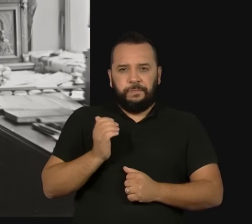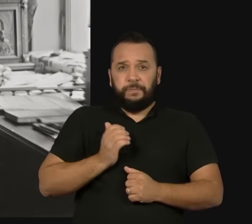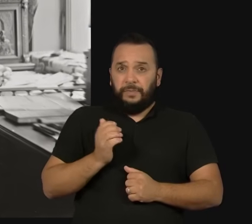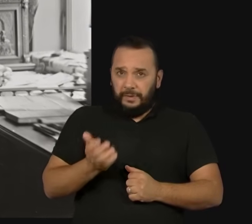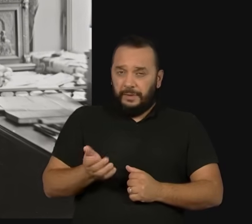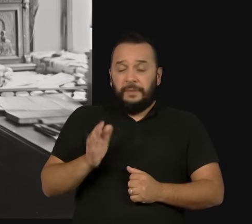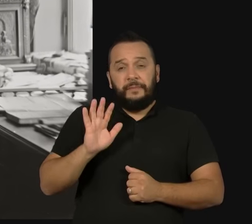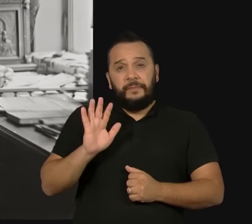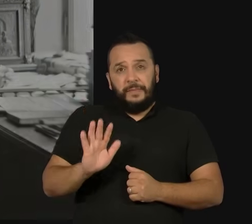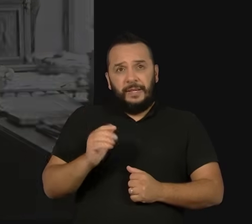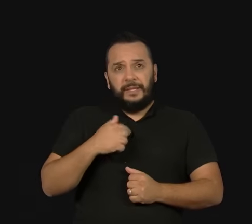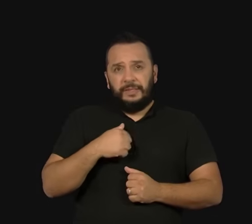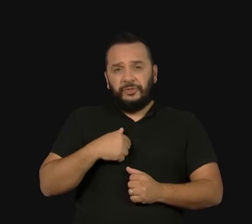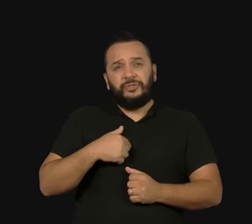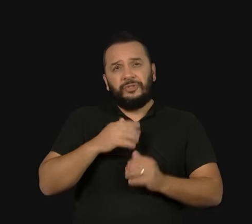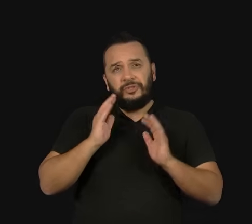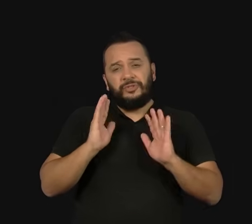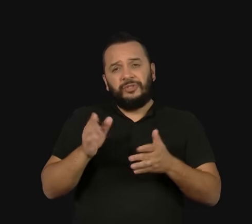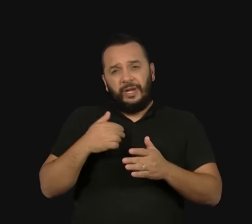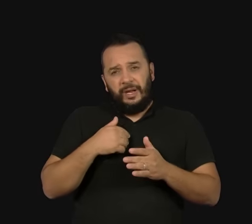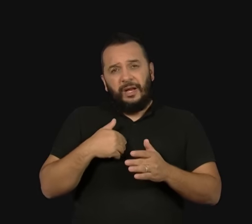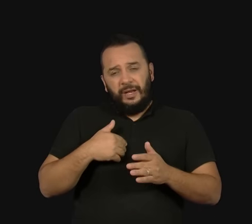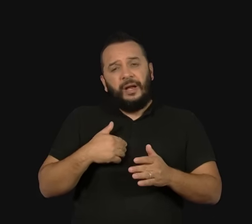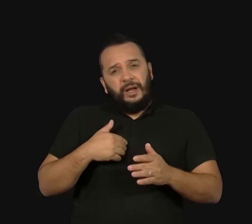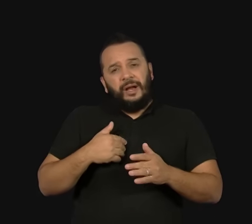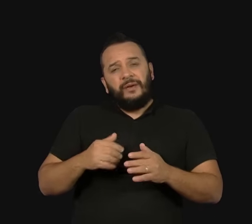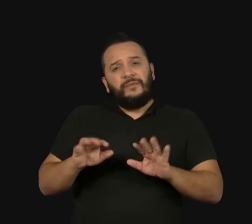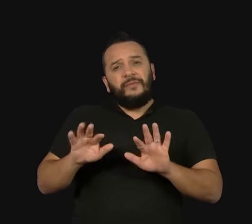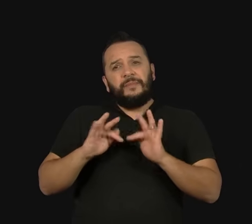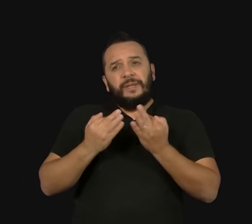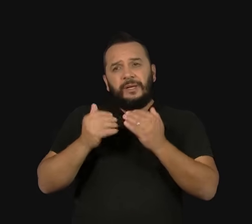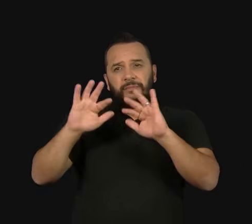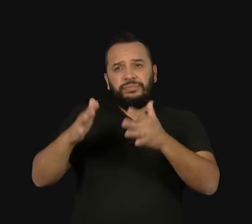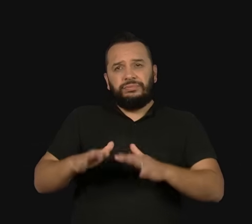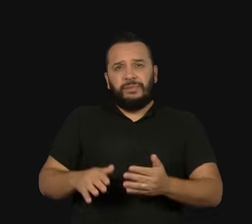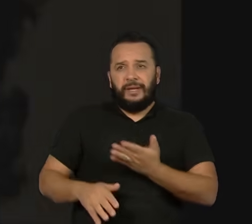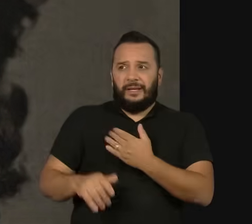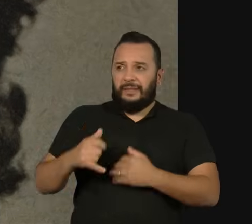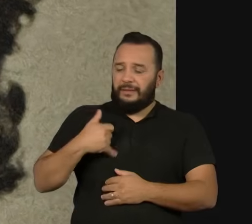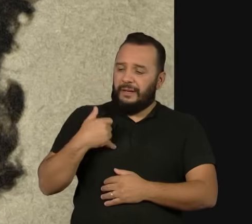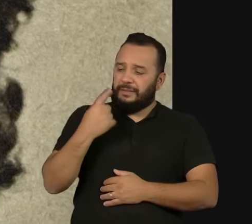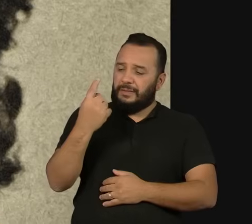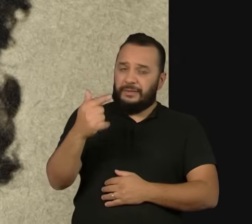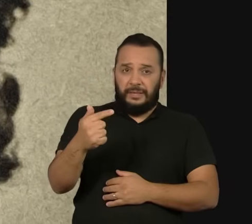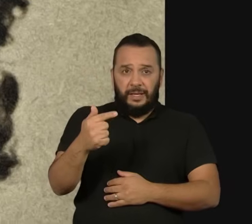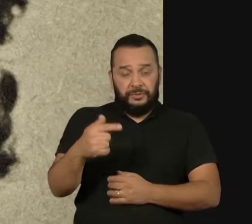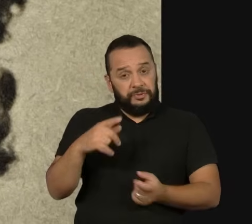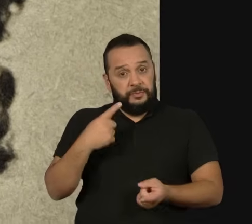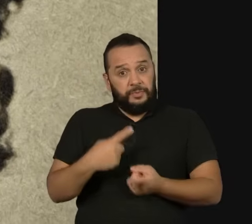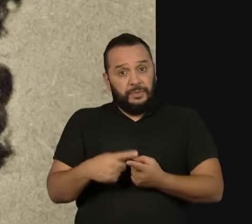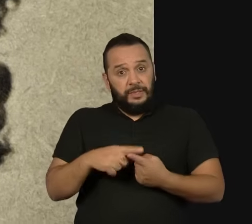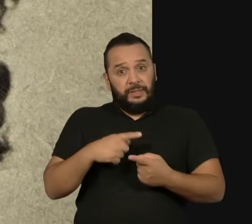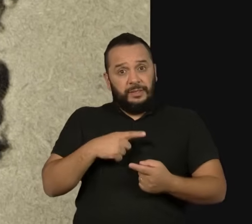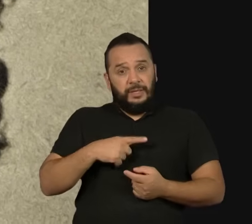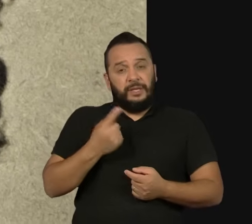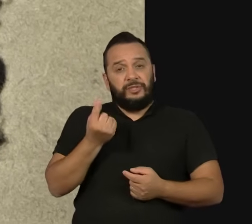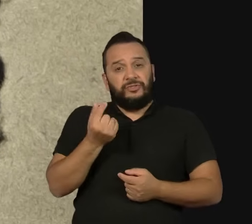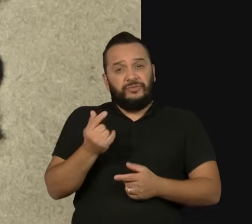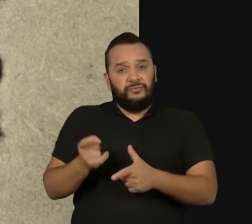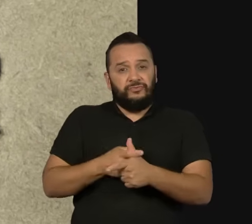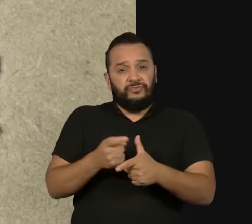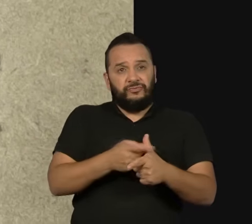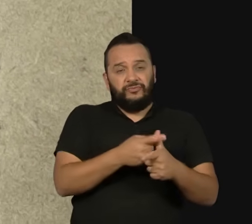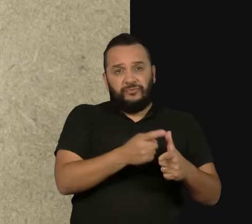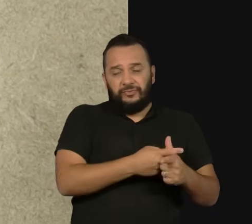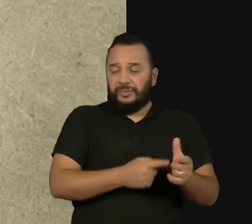declarou falência quando ele tinha apenas 17 anos de idade. Por causa das dificuldades financeiras, o